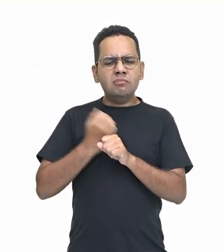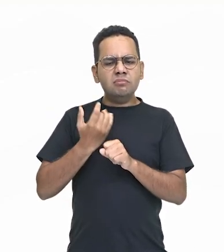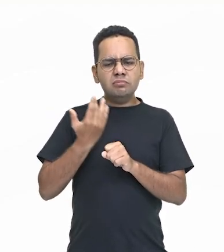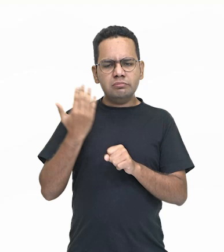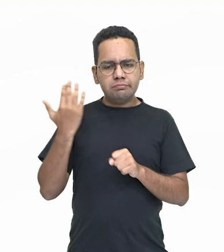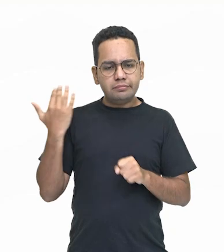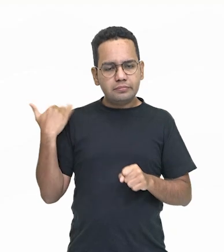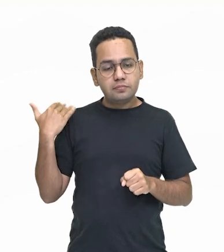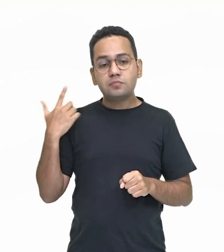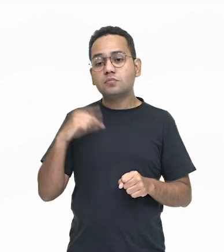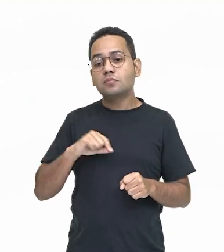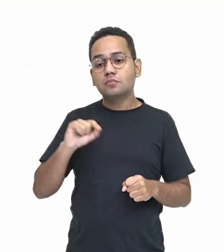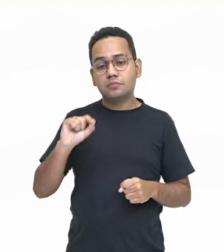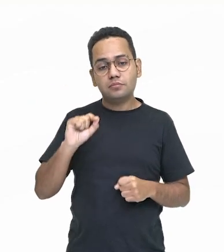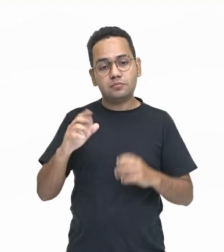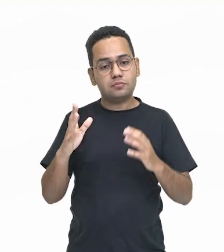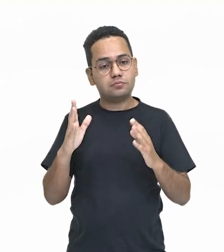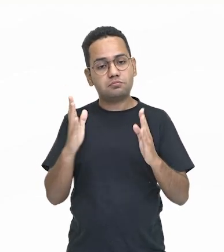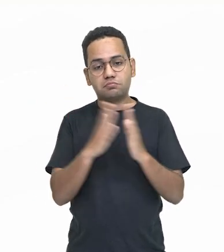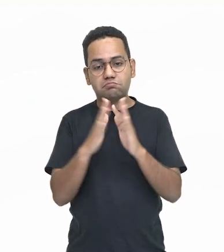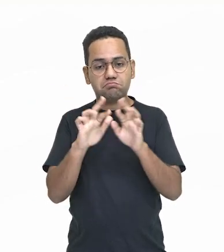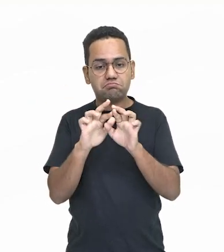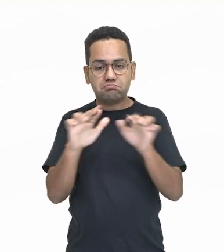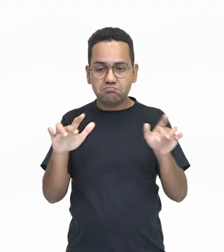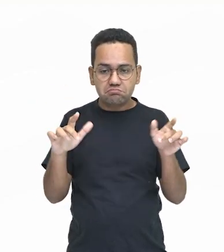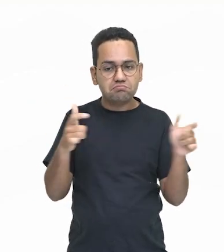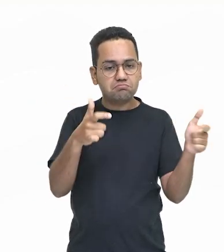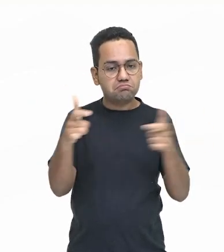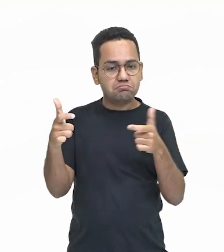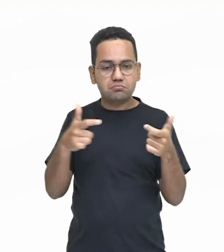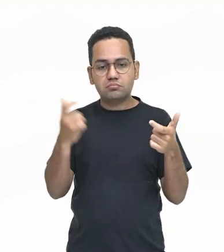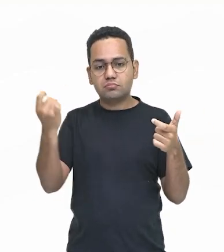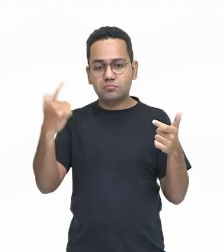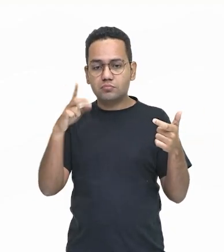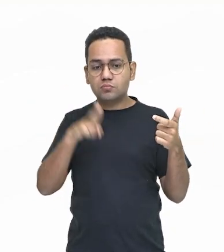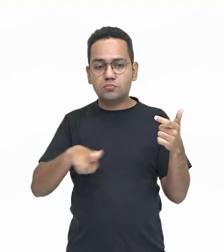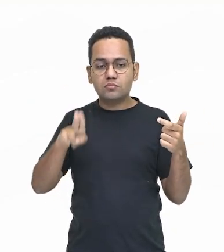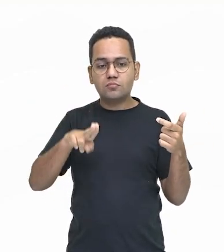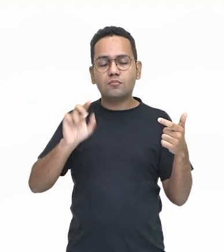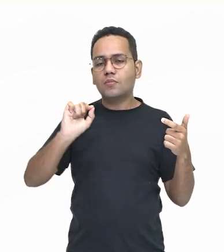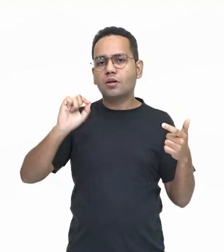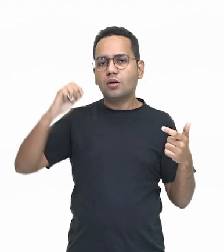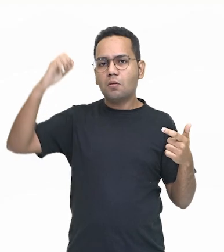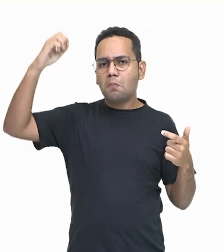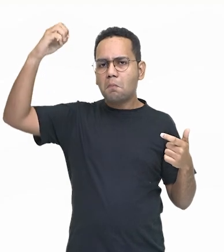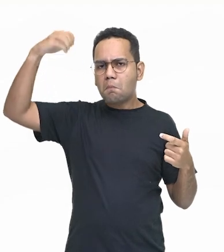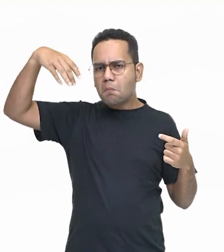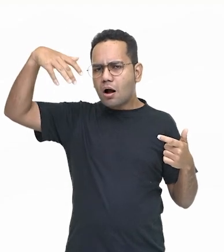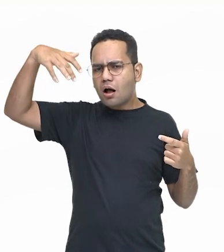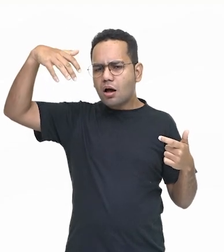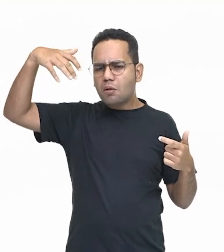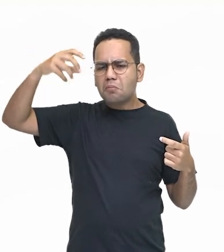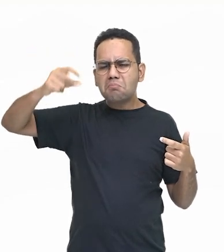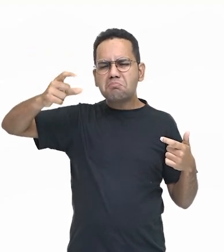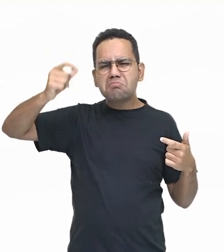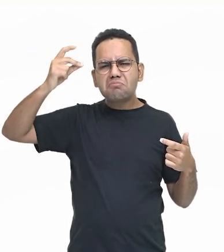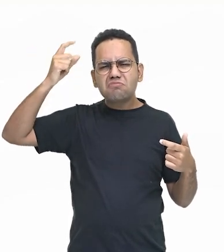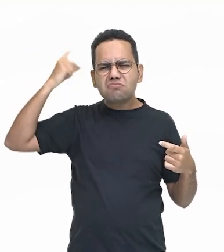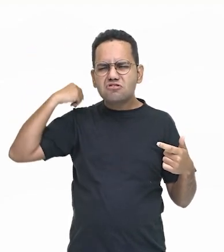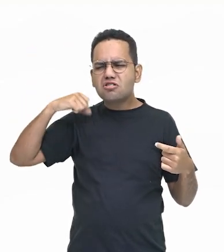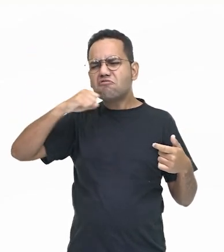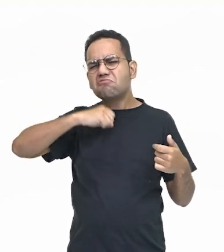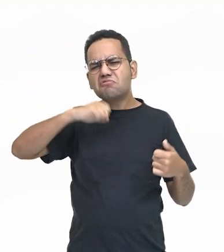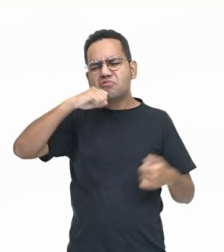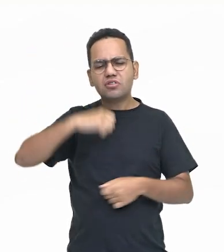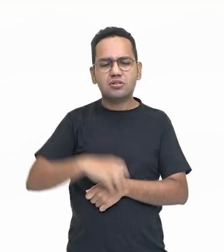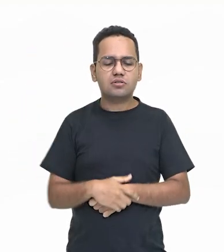era predominante feita por lâmpadas incandescentes. Isso aqui é um passado já quase distante, né, pessoal? Porque,